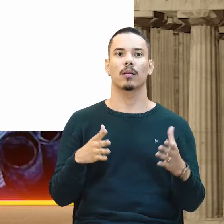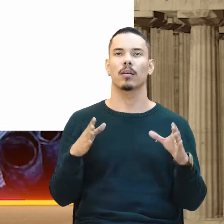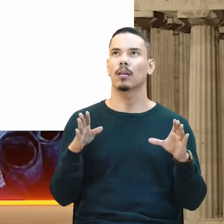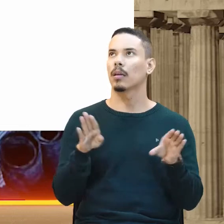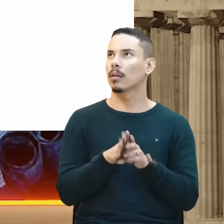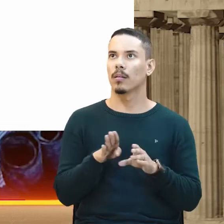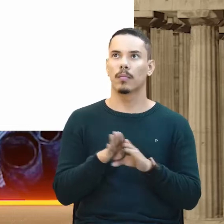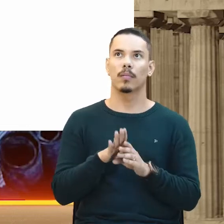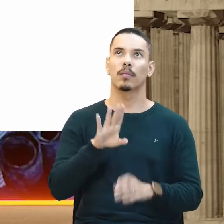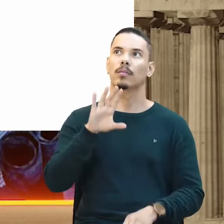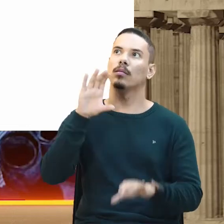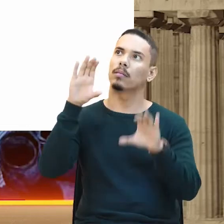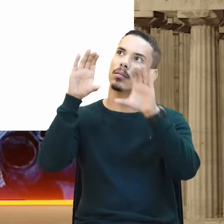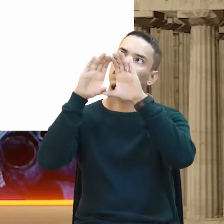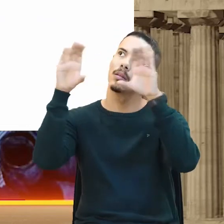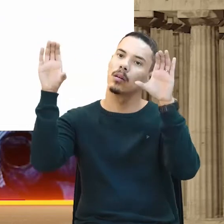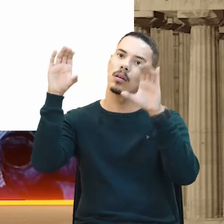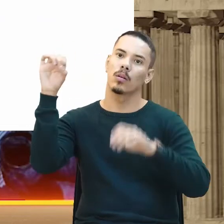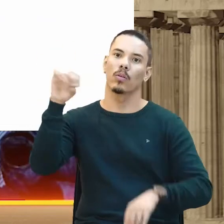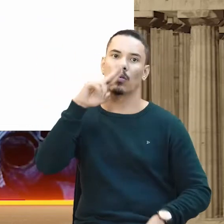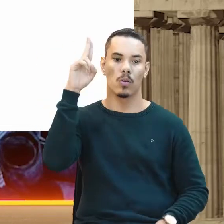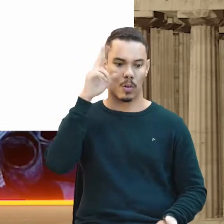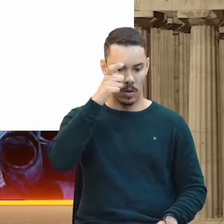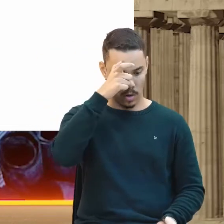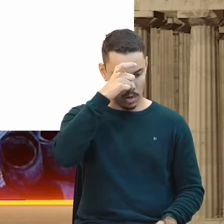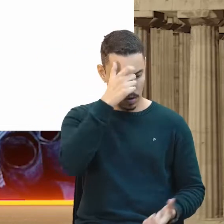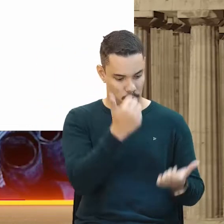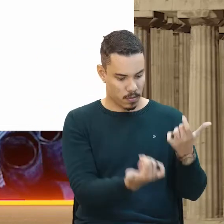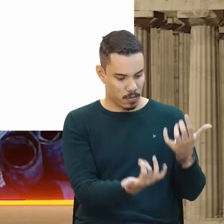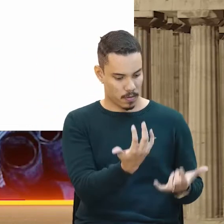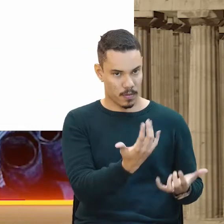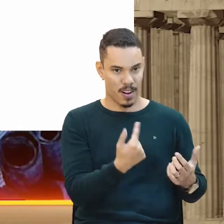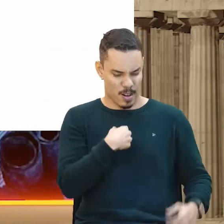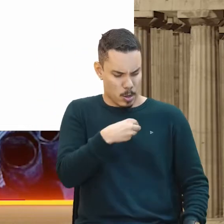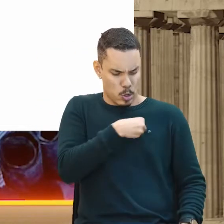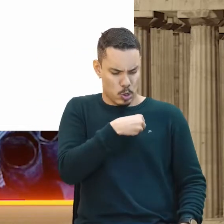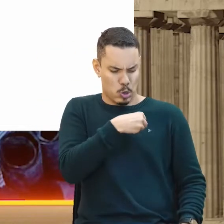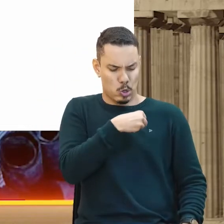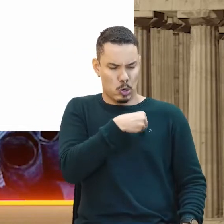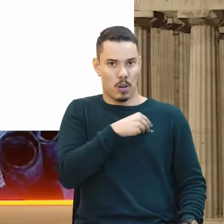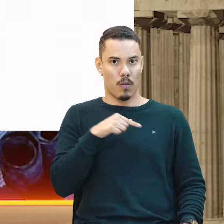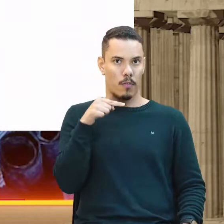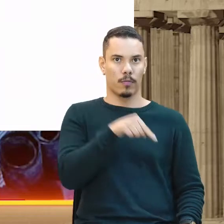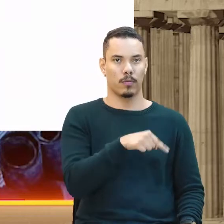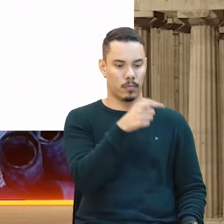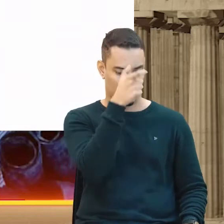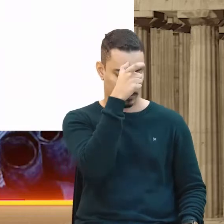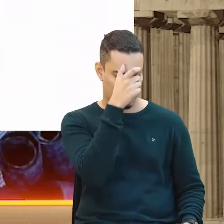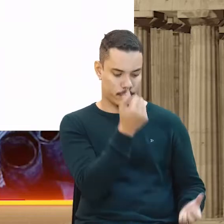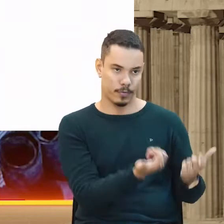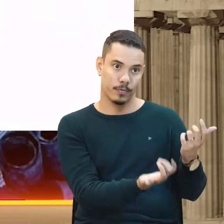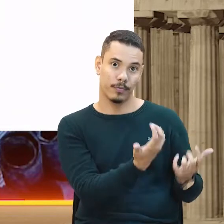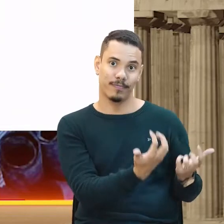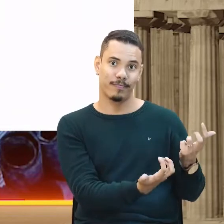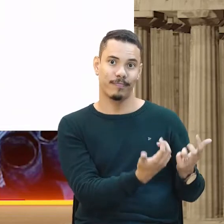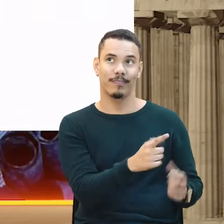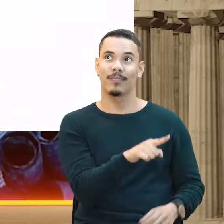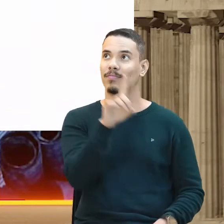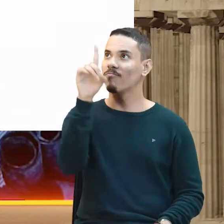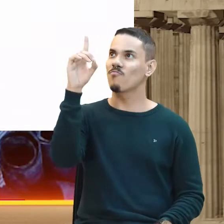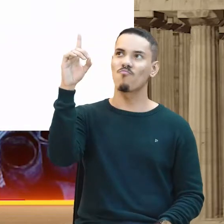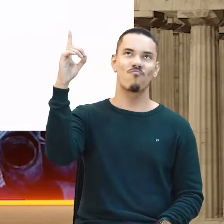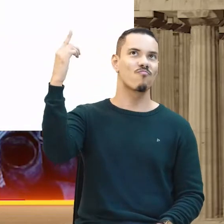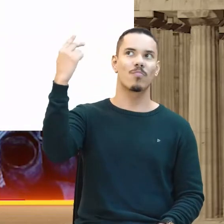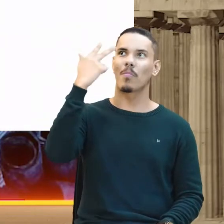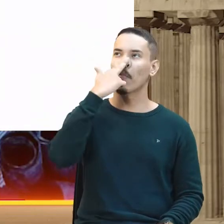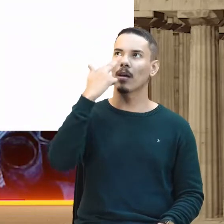o pecador estaria buscando o inferno, porque quanto mais ele deixasse o corpo reinar sobre a alma, mais ele estaria se